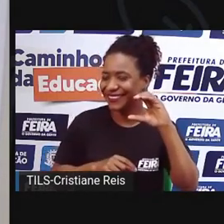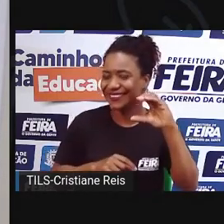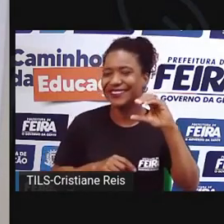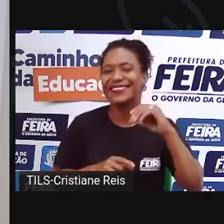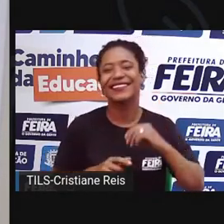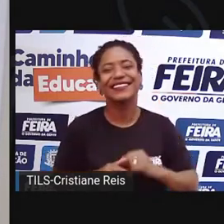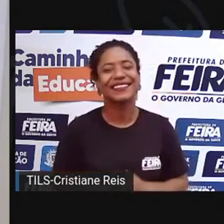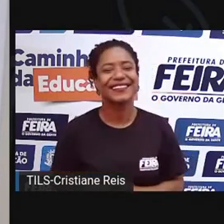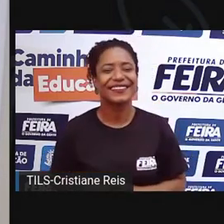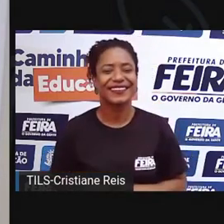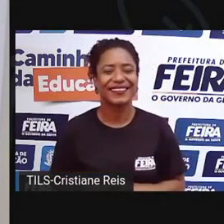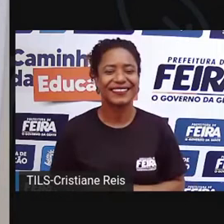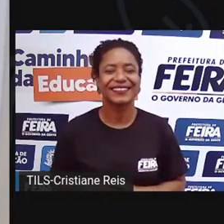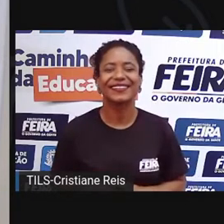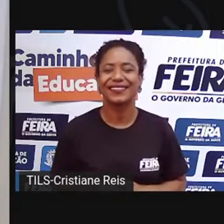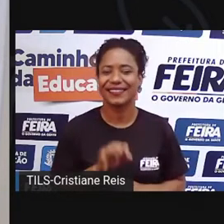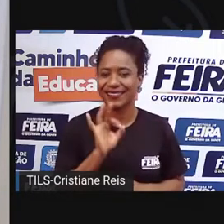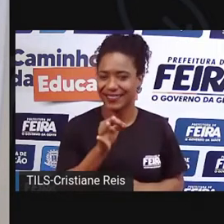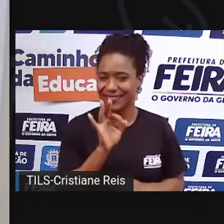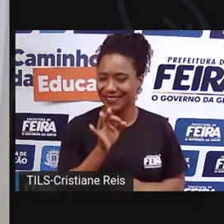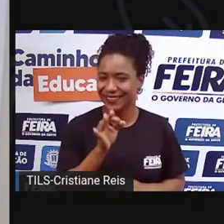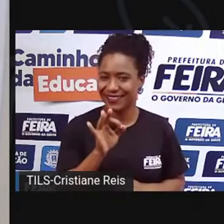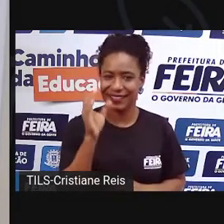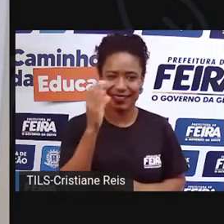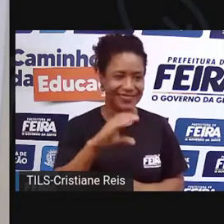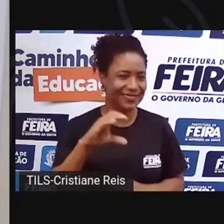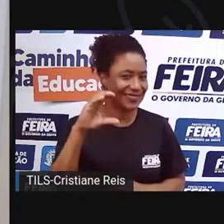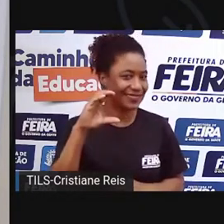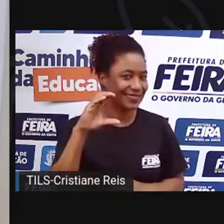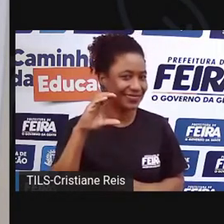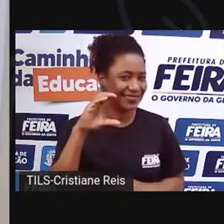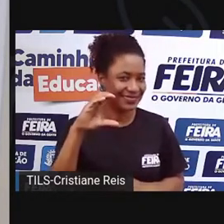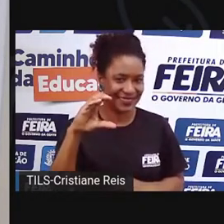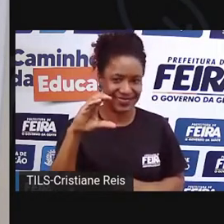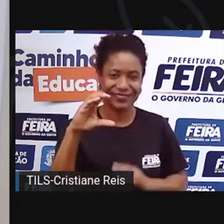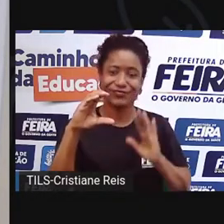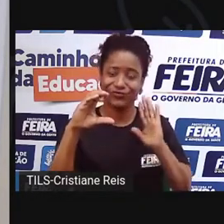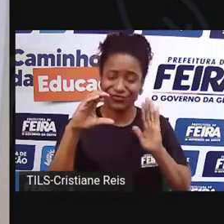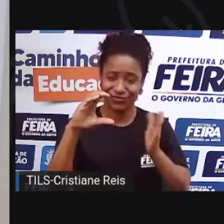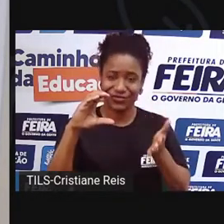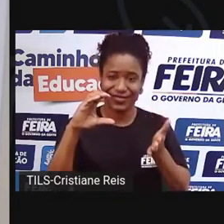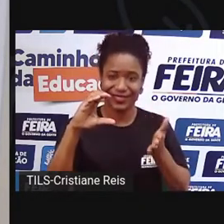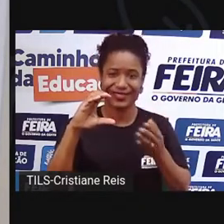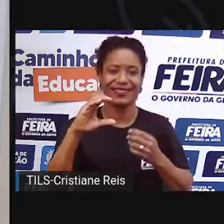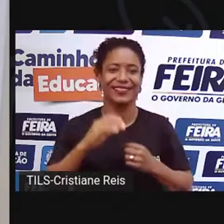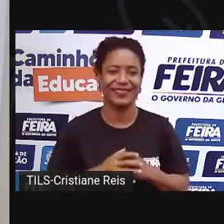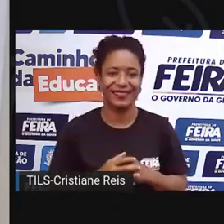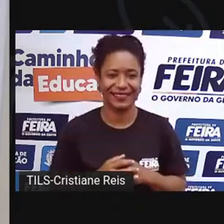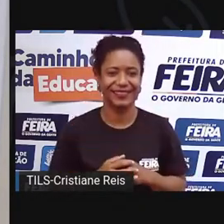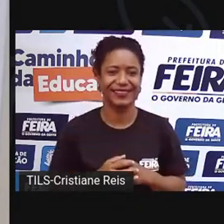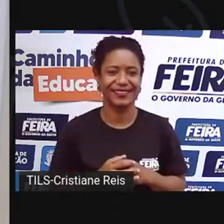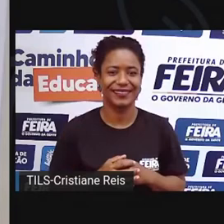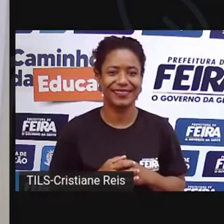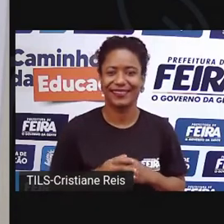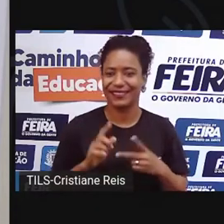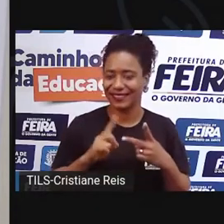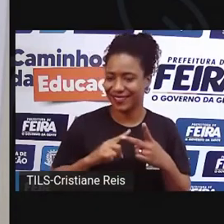C. Muito bem, meninada. Olha, já coloquei a letra C aqui, tá?